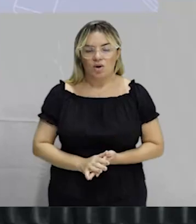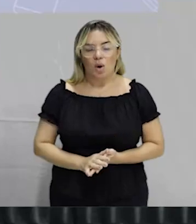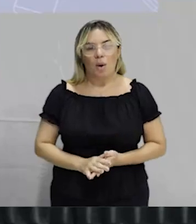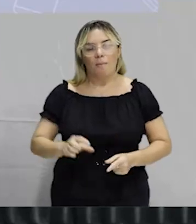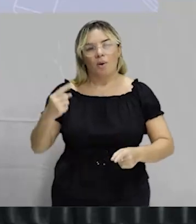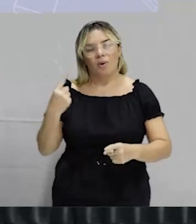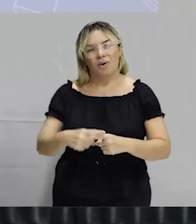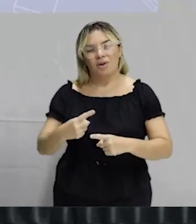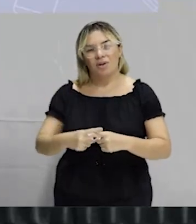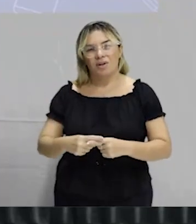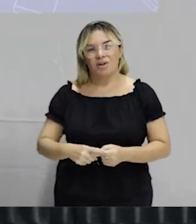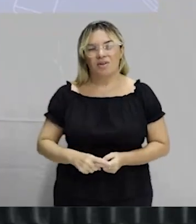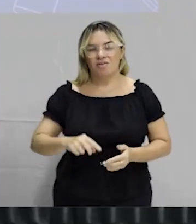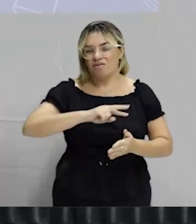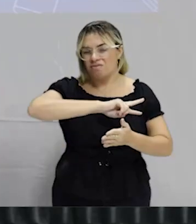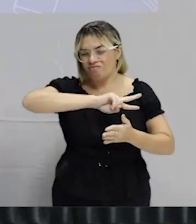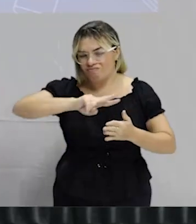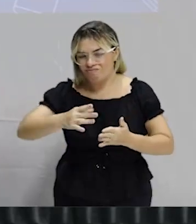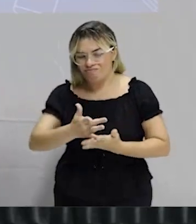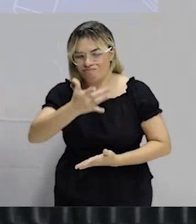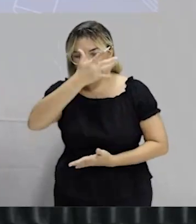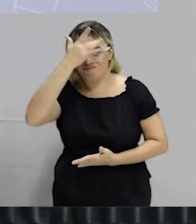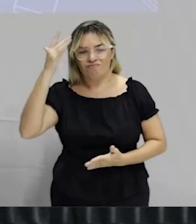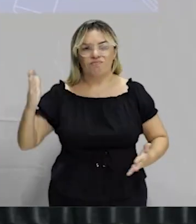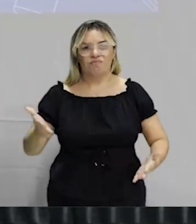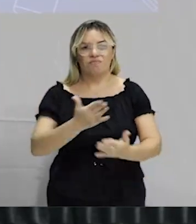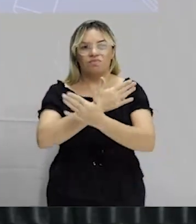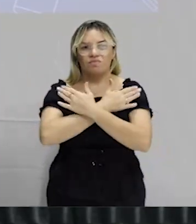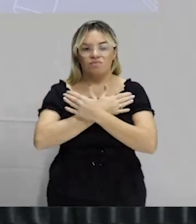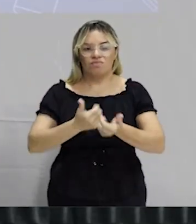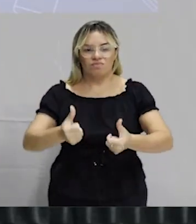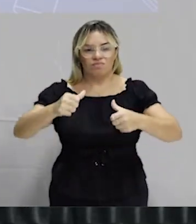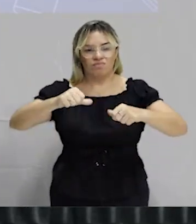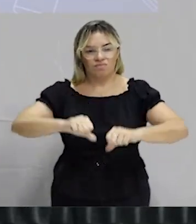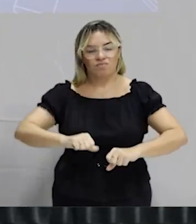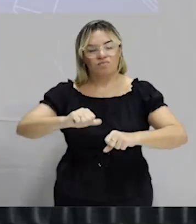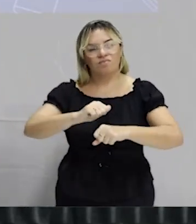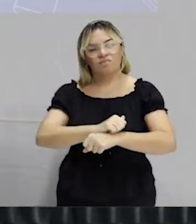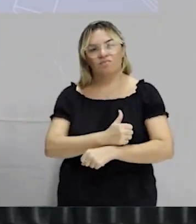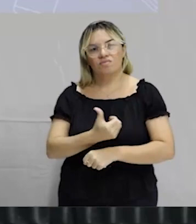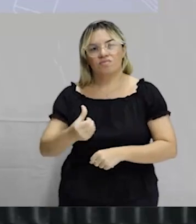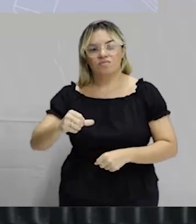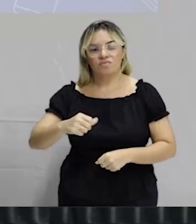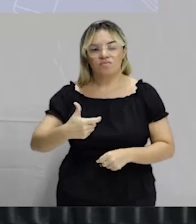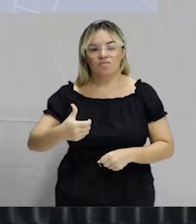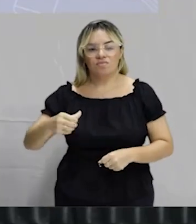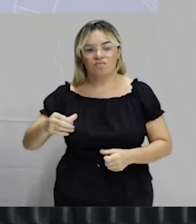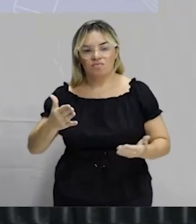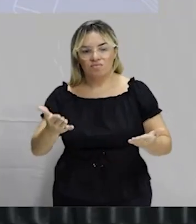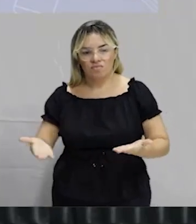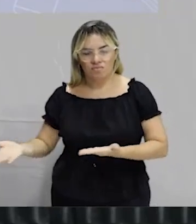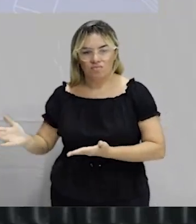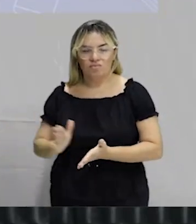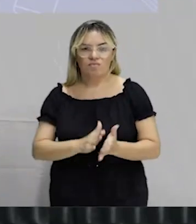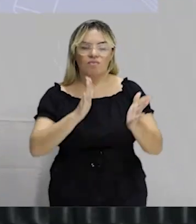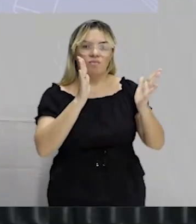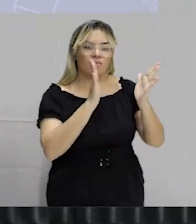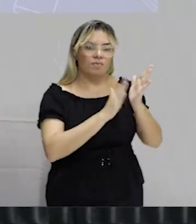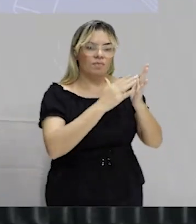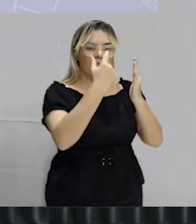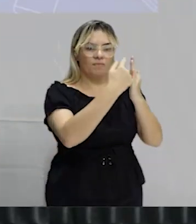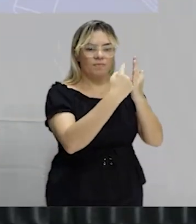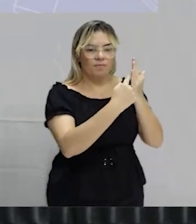Então, a proposta do New Deal é justamente o quê? A regular a produção,